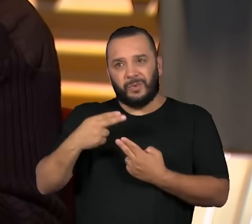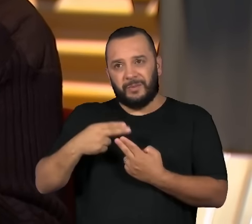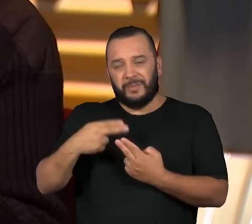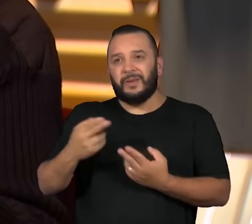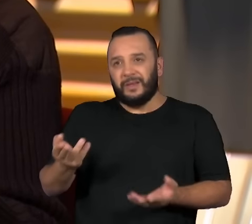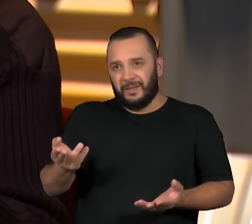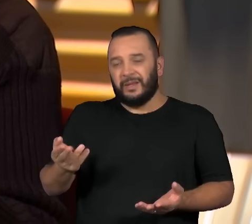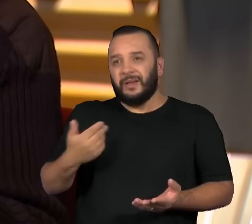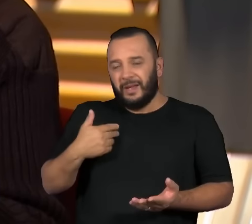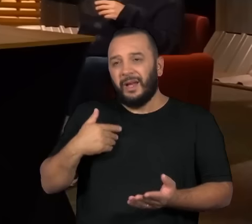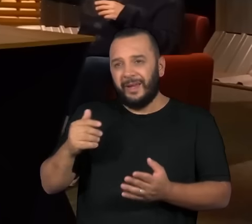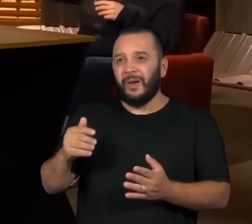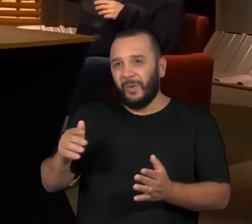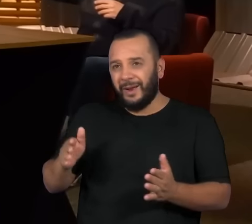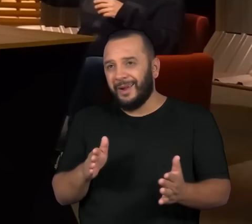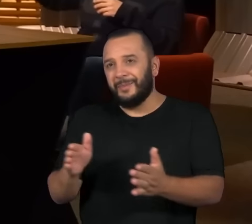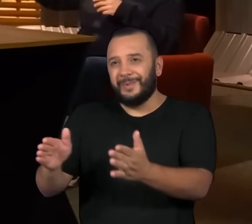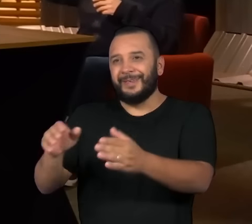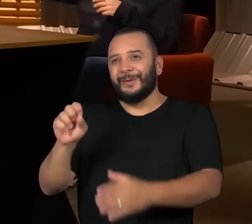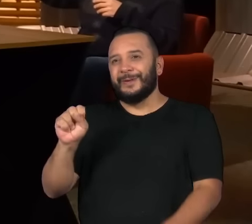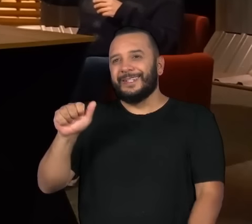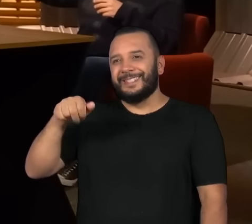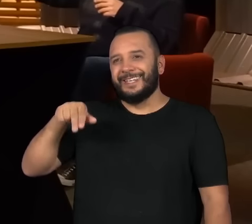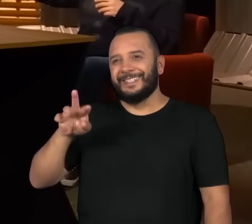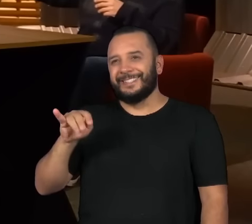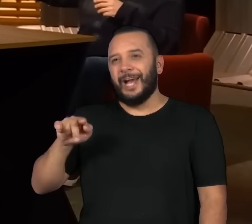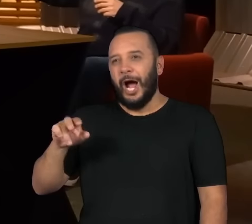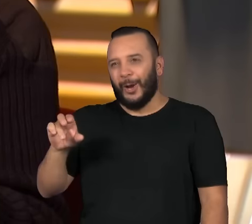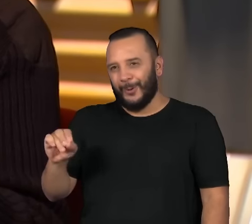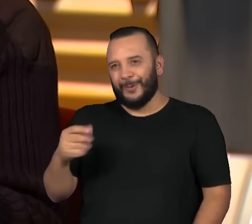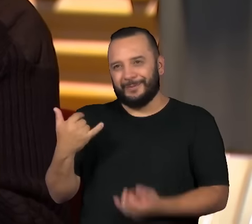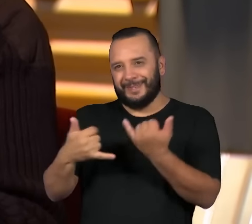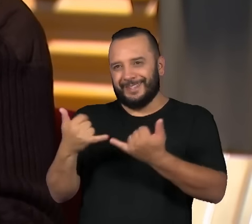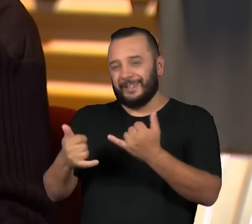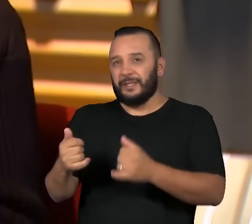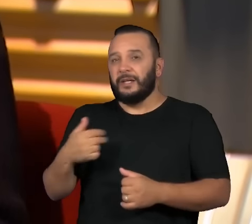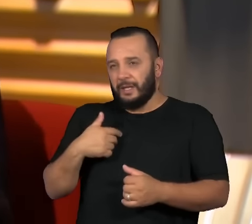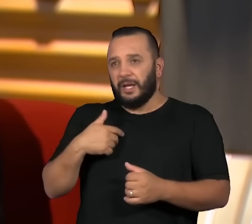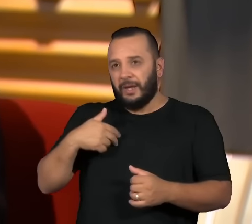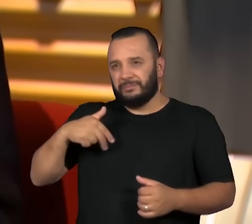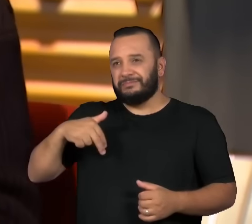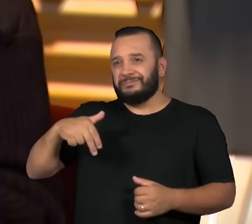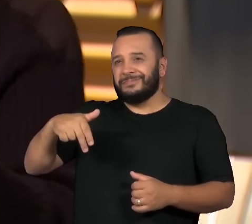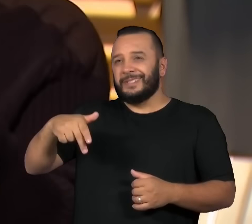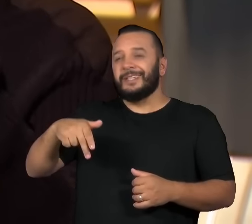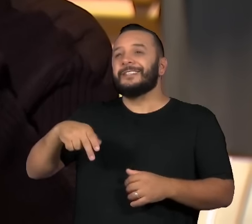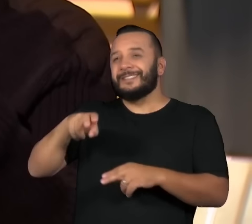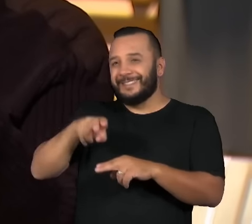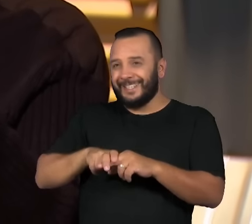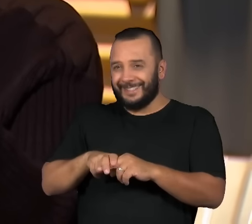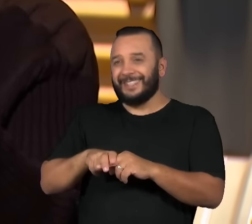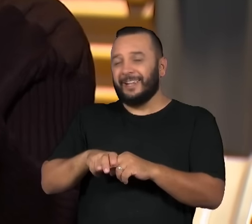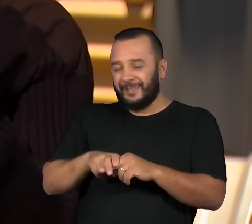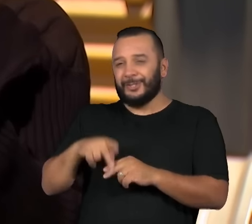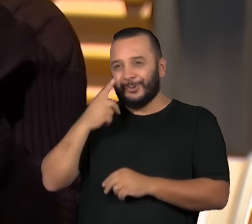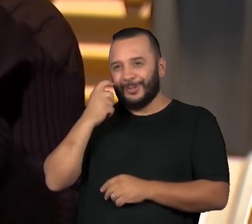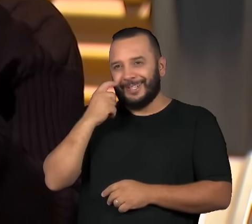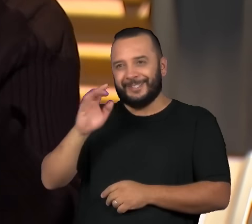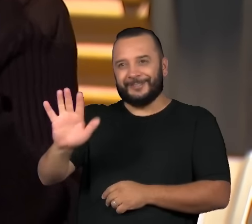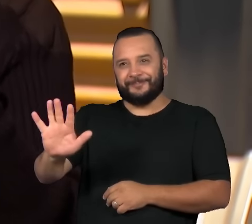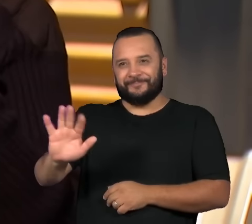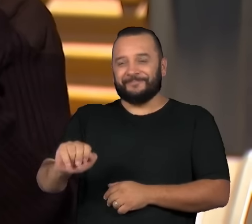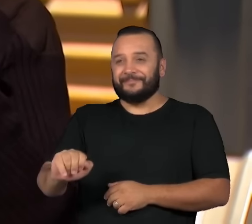caminho de Santiago. Sei. No meio desse caminho, eu sentei e chorei, não. Não, no meio desse caminho foi o